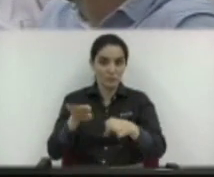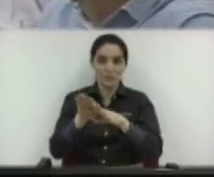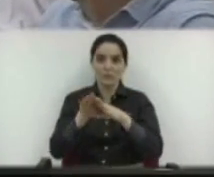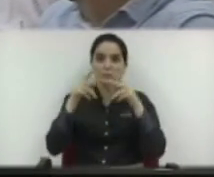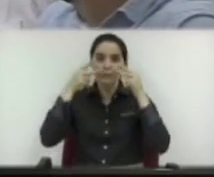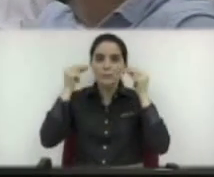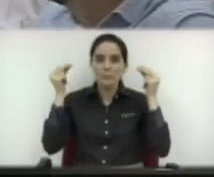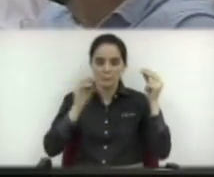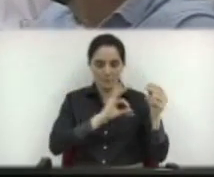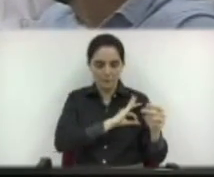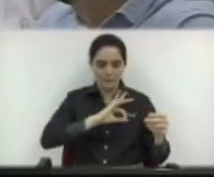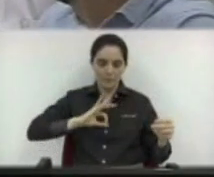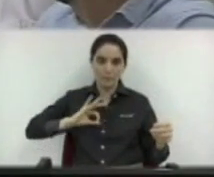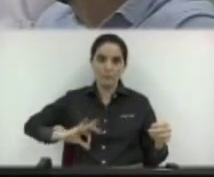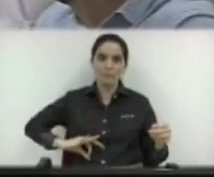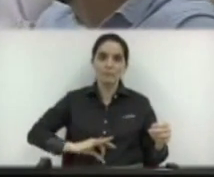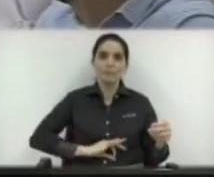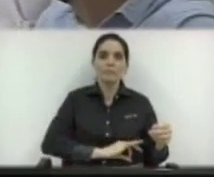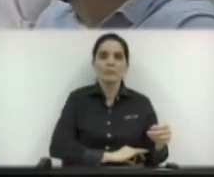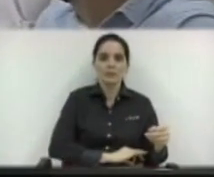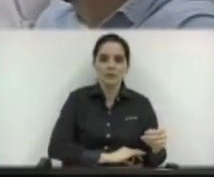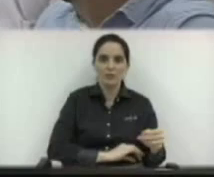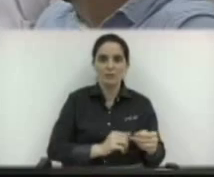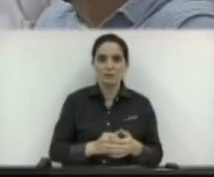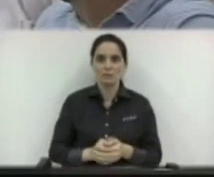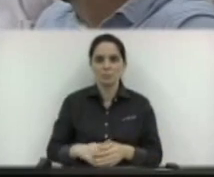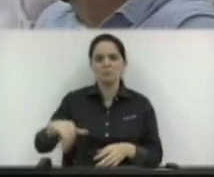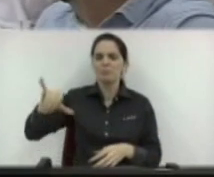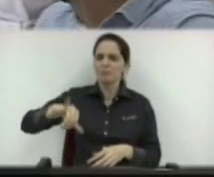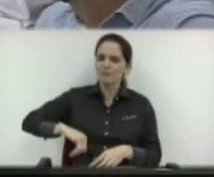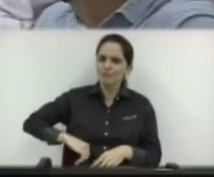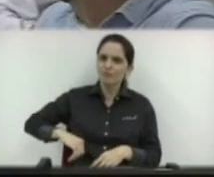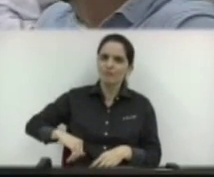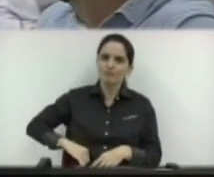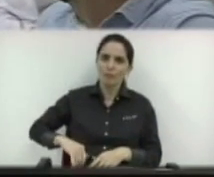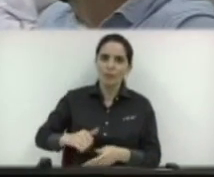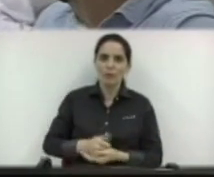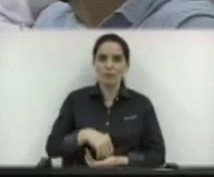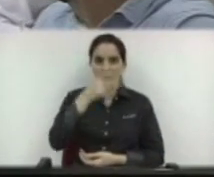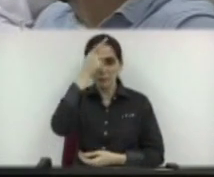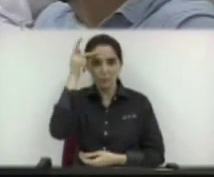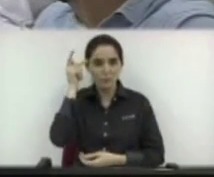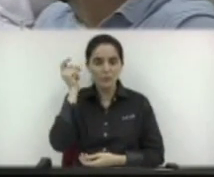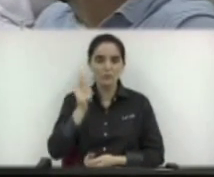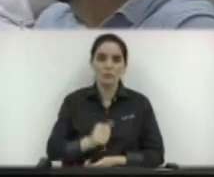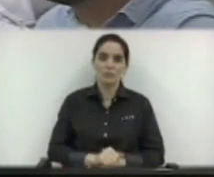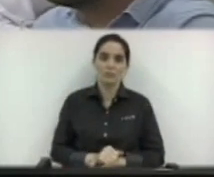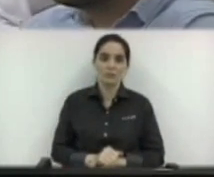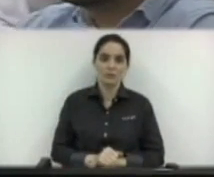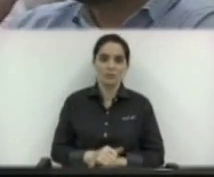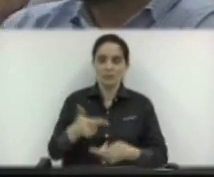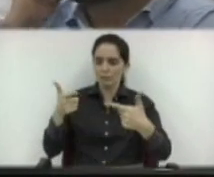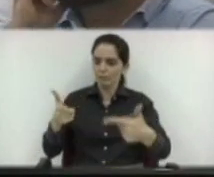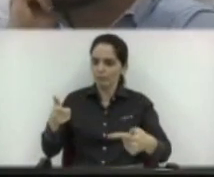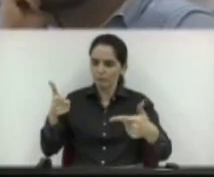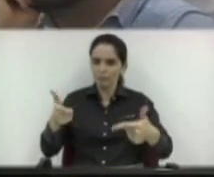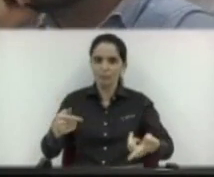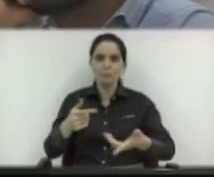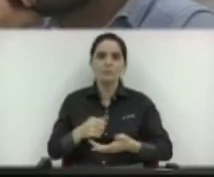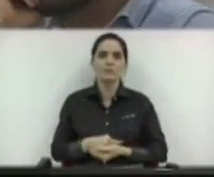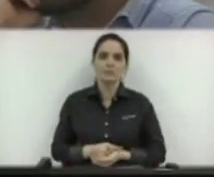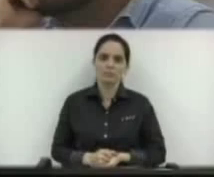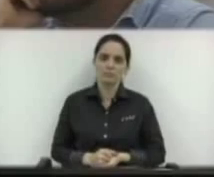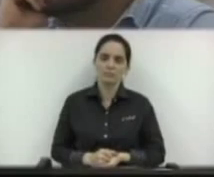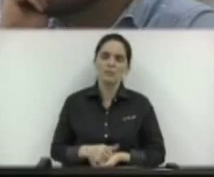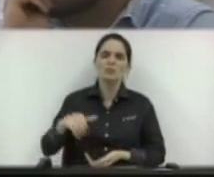são judiadas por caçadores e não conseguem viver mais uma vida no reino animal. E